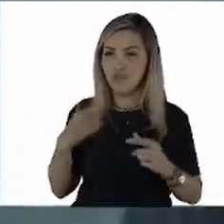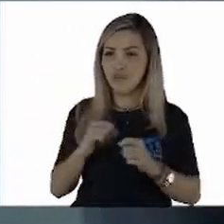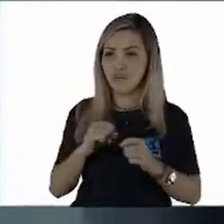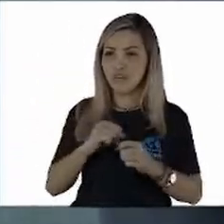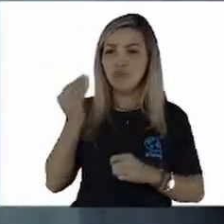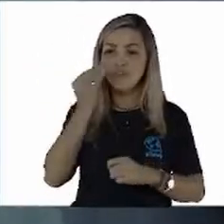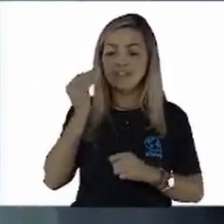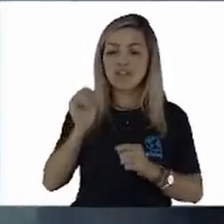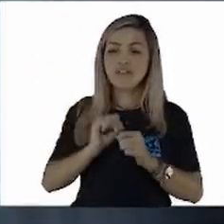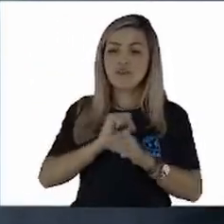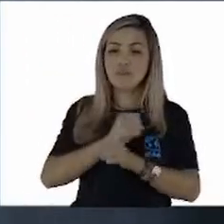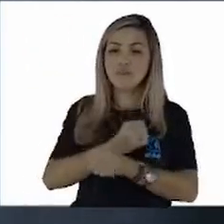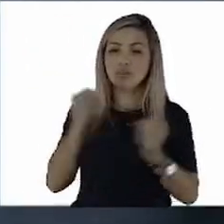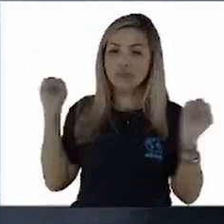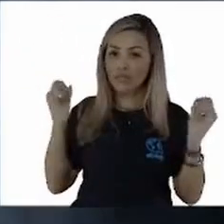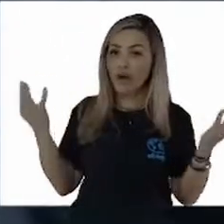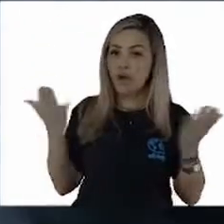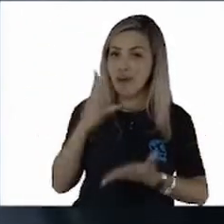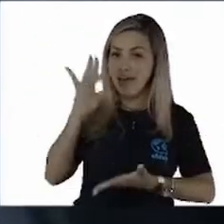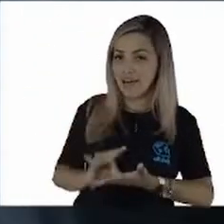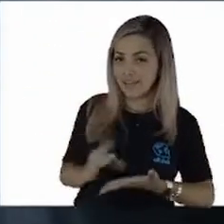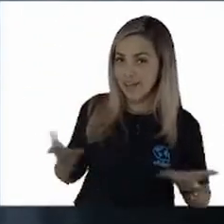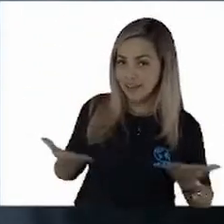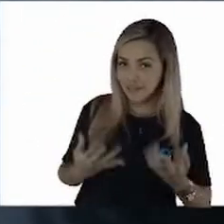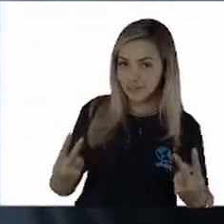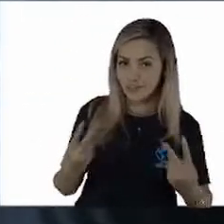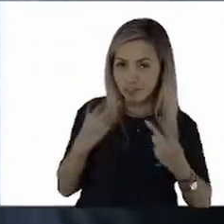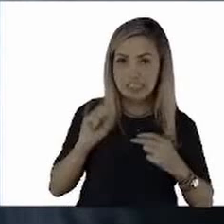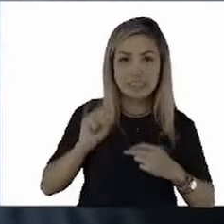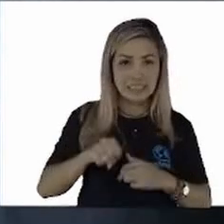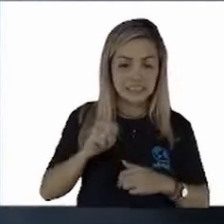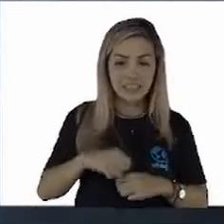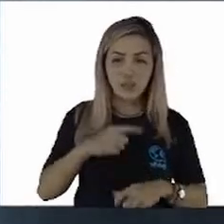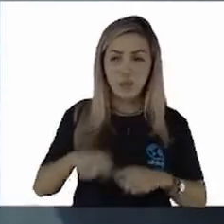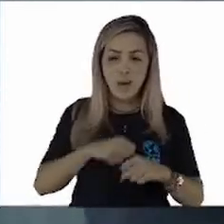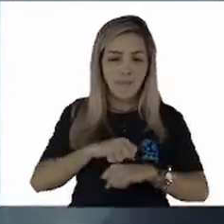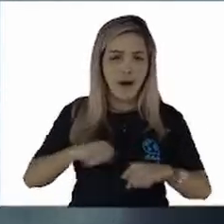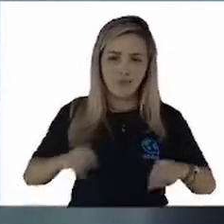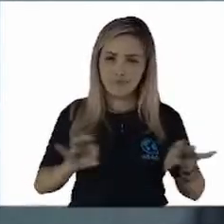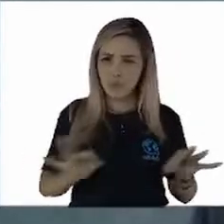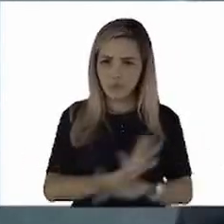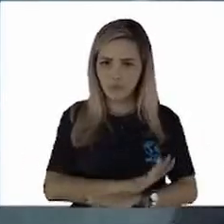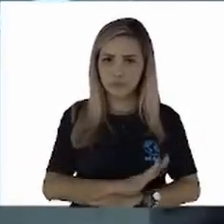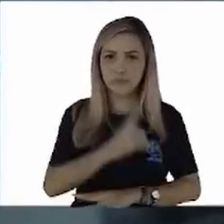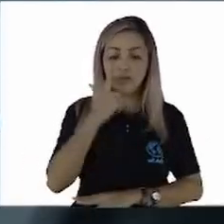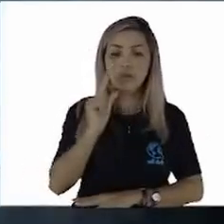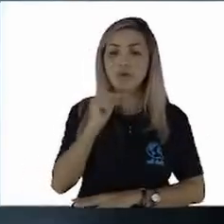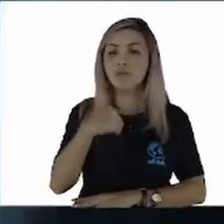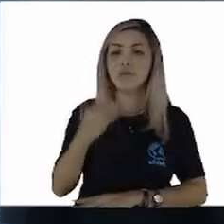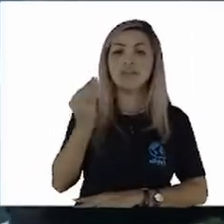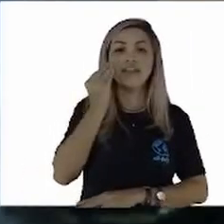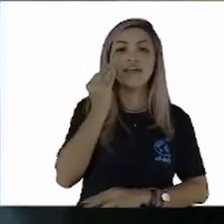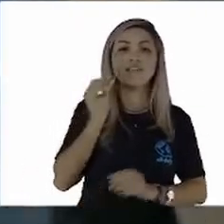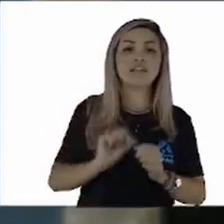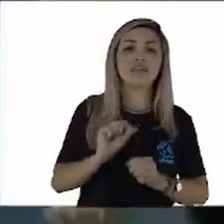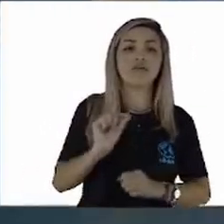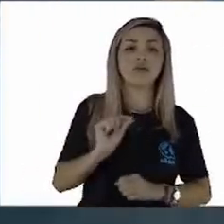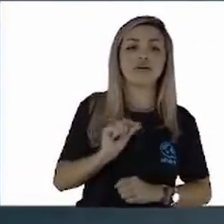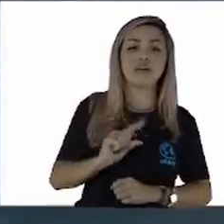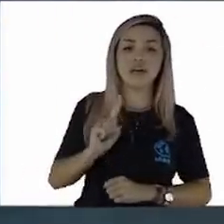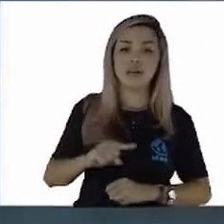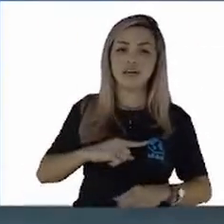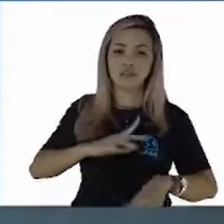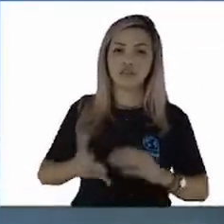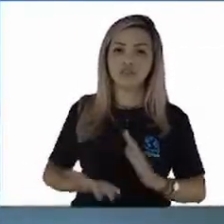tentar fazer o impossível virar realidade agora. Sim, eu estou todo amarrado. E o que eu vou tentar fazer é